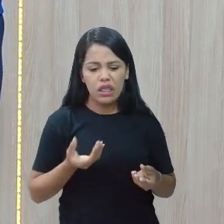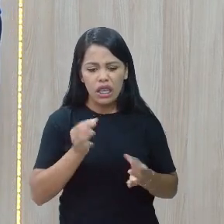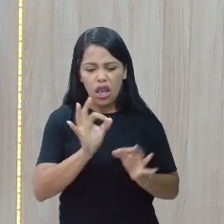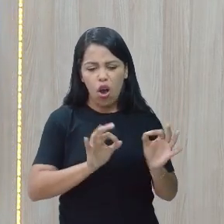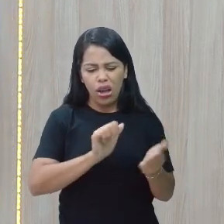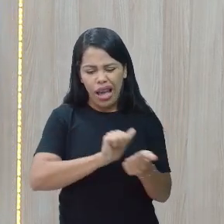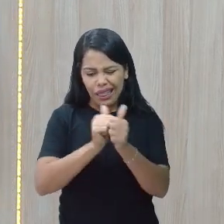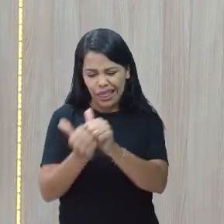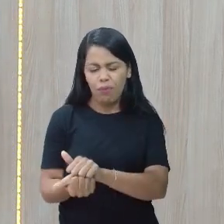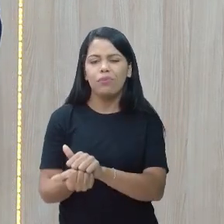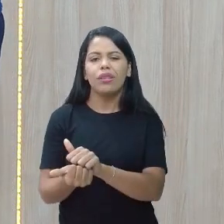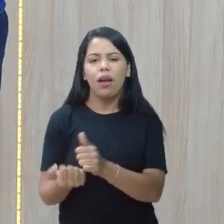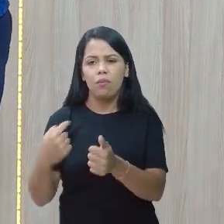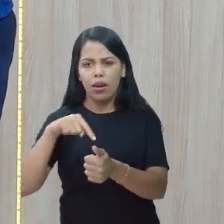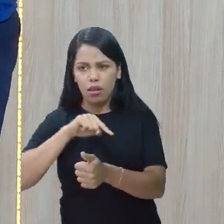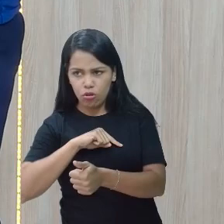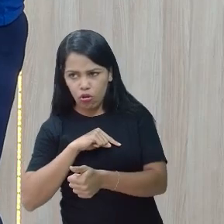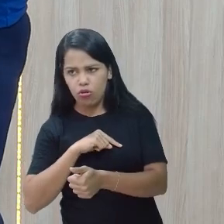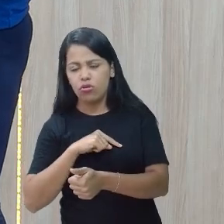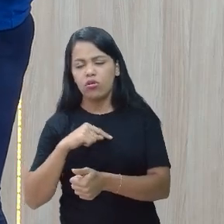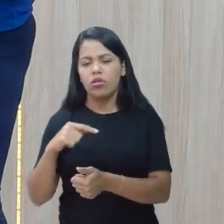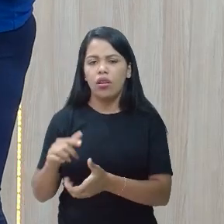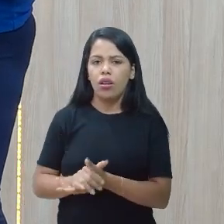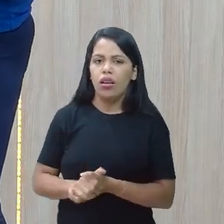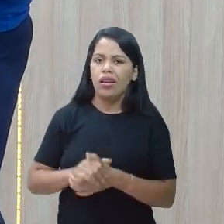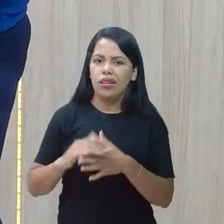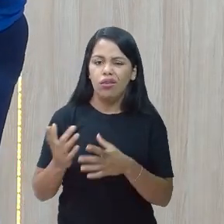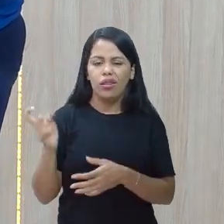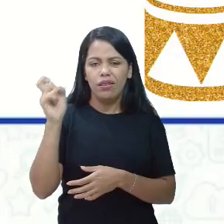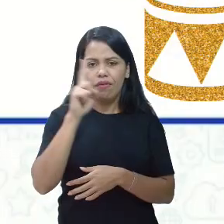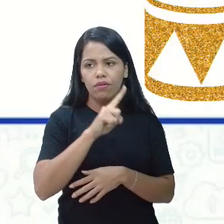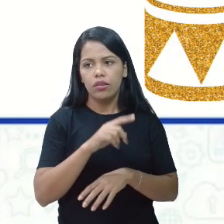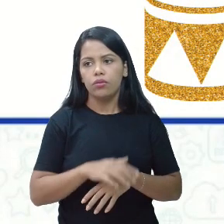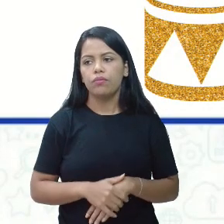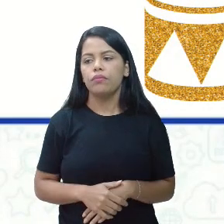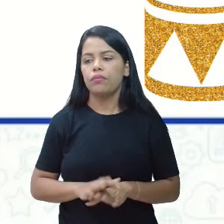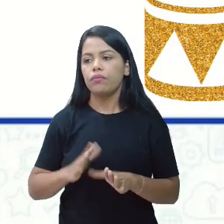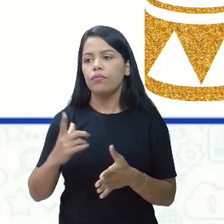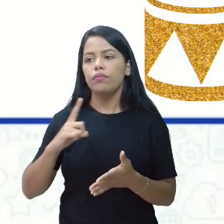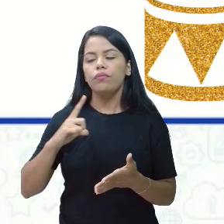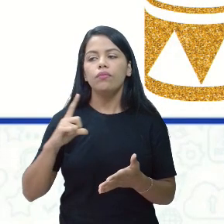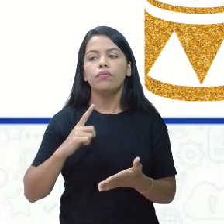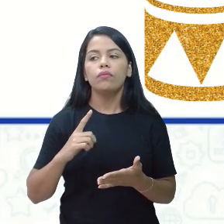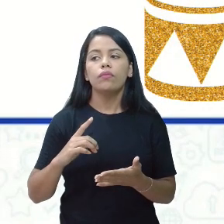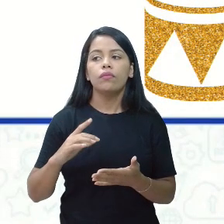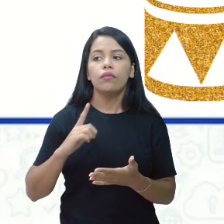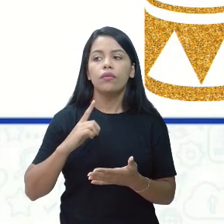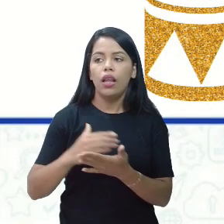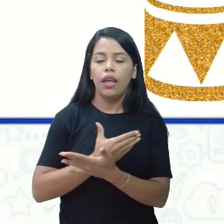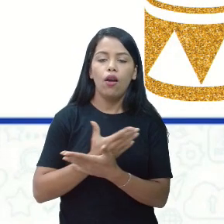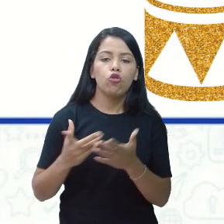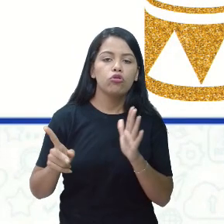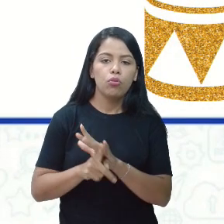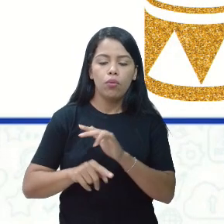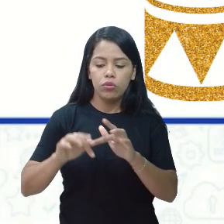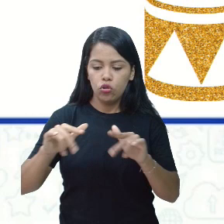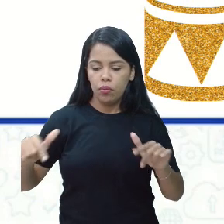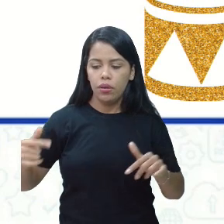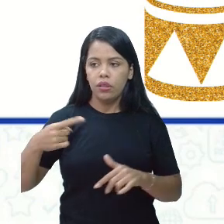partitura convencional, tá certo? Aqui vocês estão vendo alguns instrumentos, eles se utilizam do material da floresta